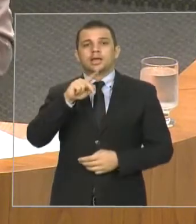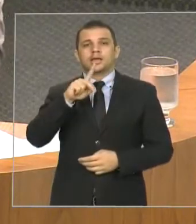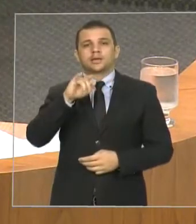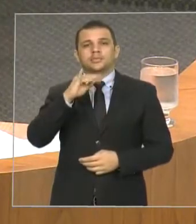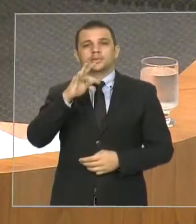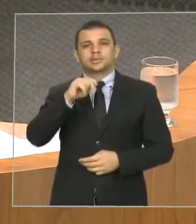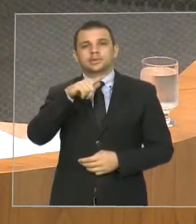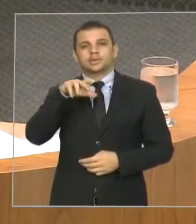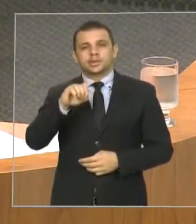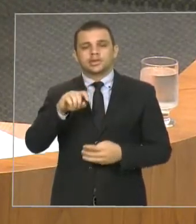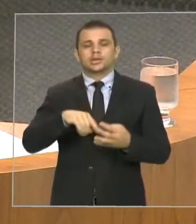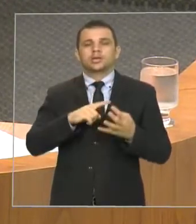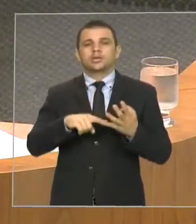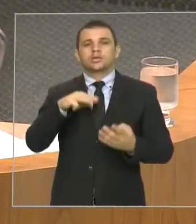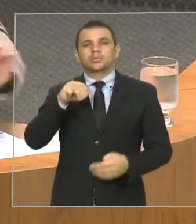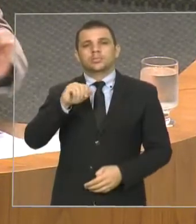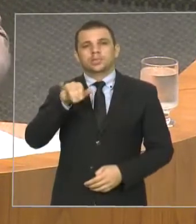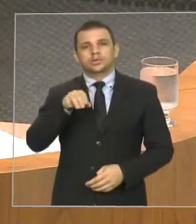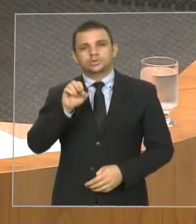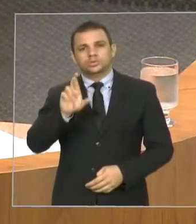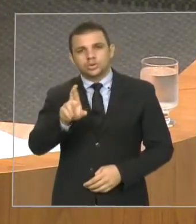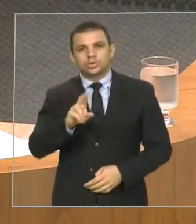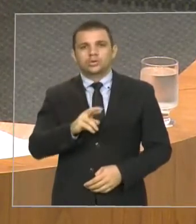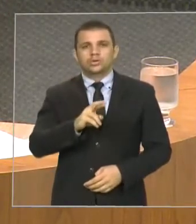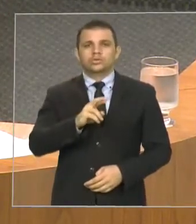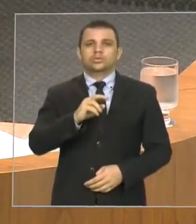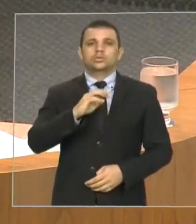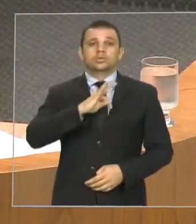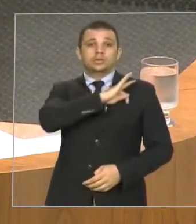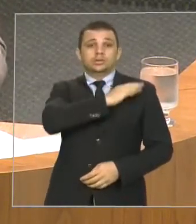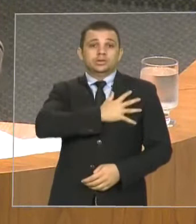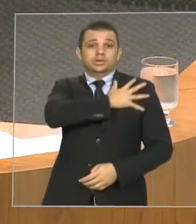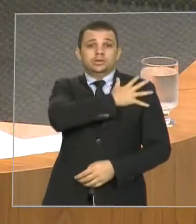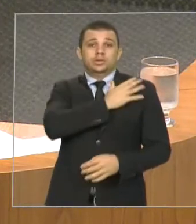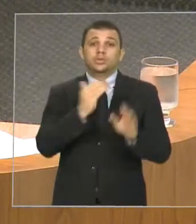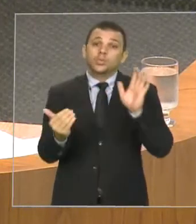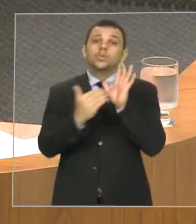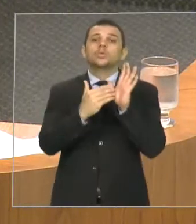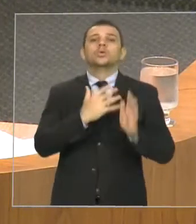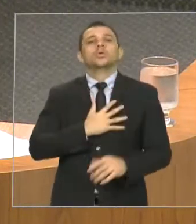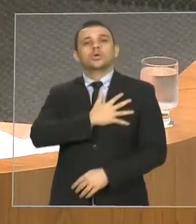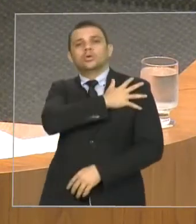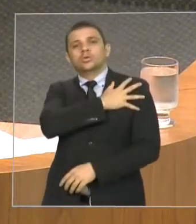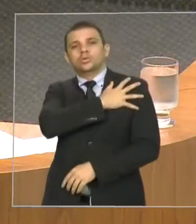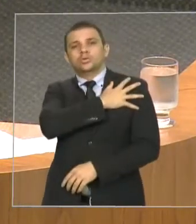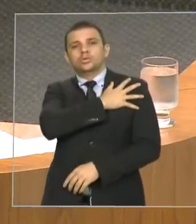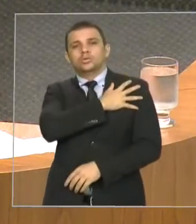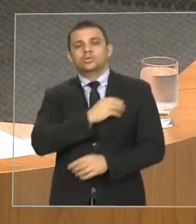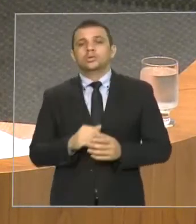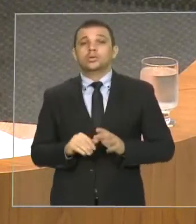ao posto de coronel, e de uma hora para outra, o cidadão